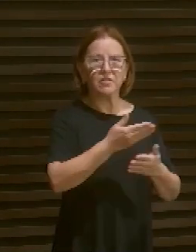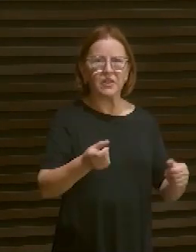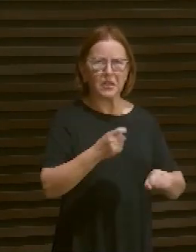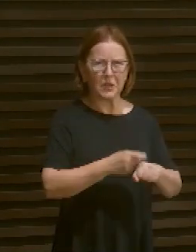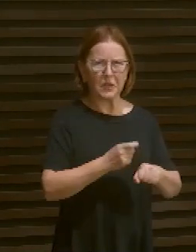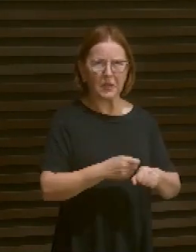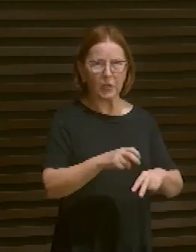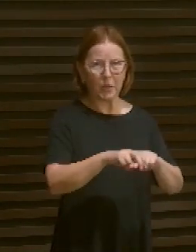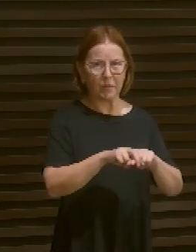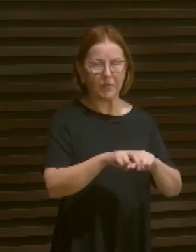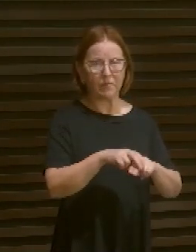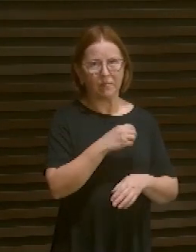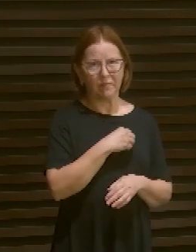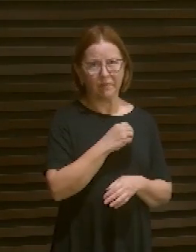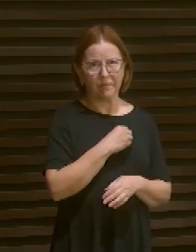pelo engano do pecado.